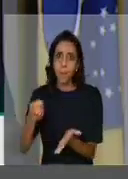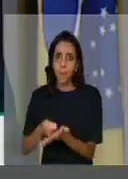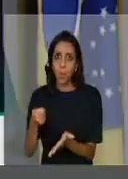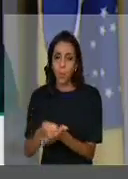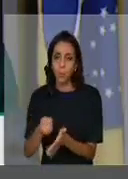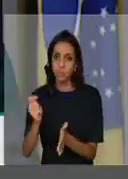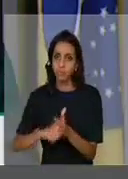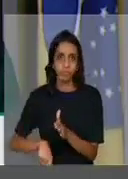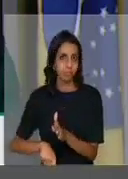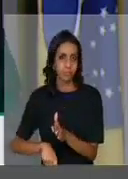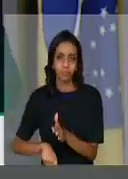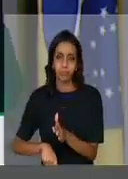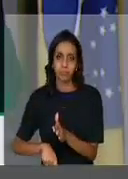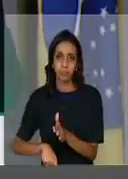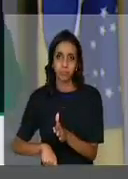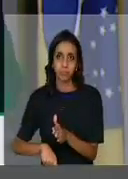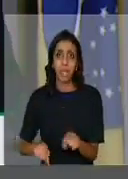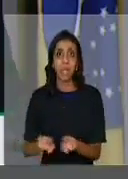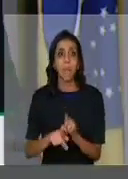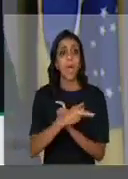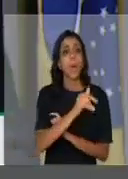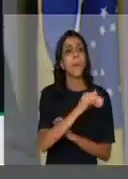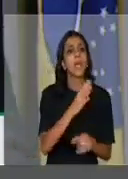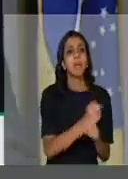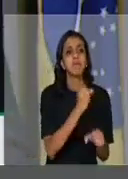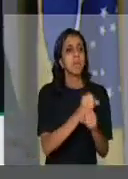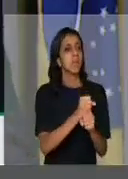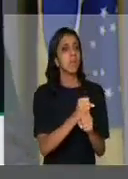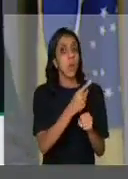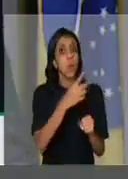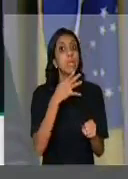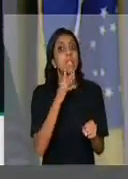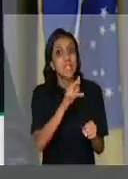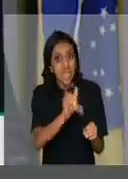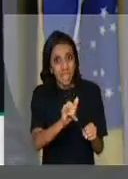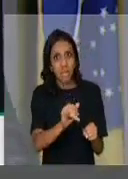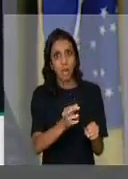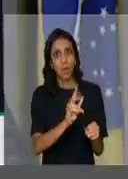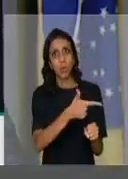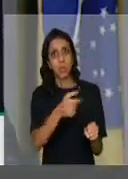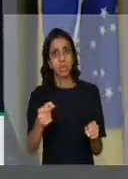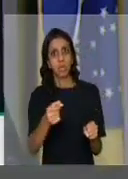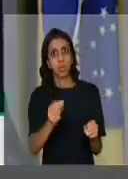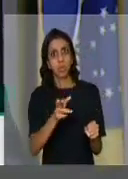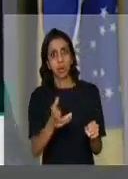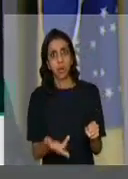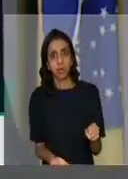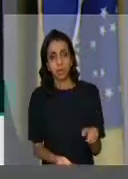sonegação e um PIB não contabilizado de 1,2 trilhão.